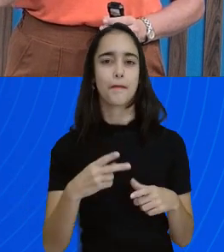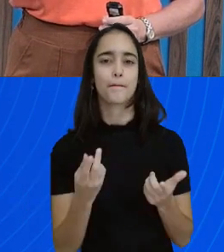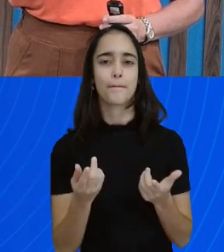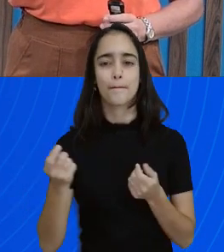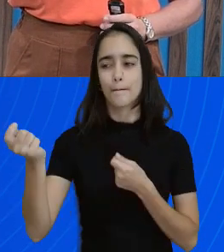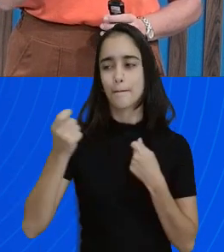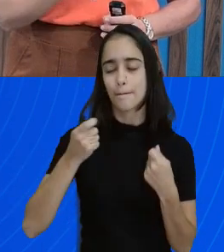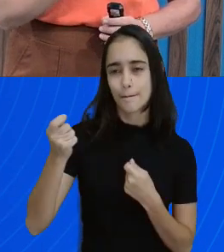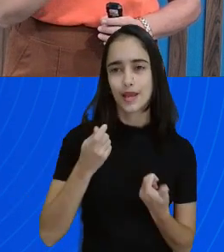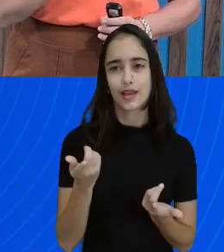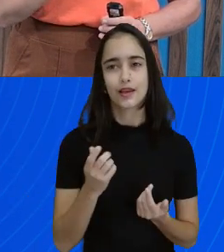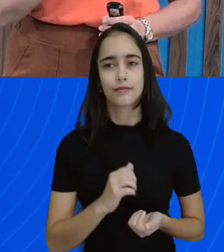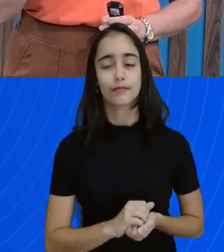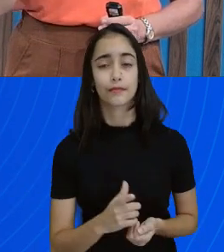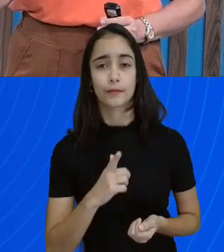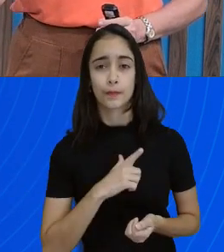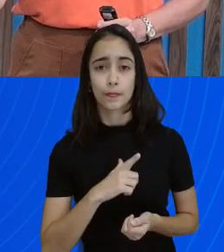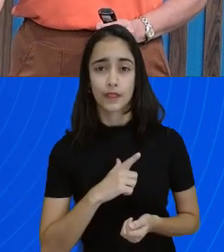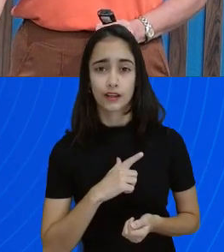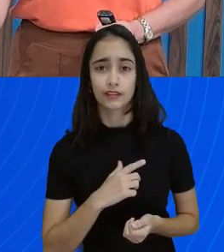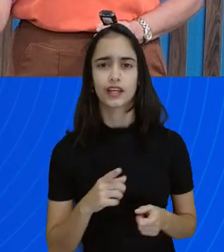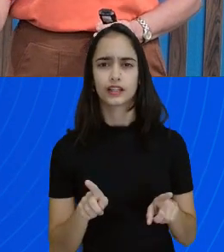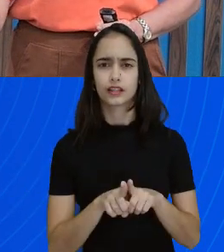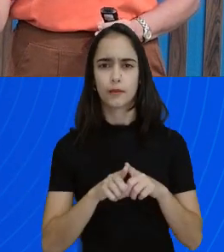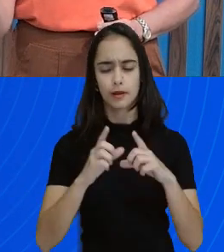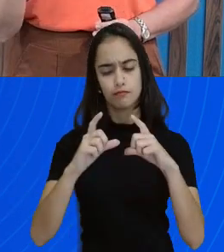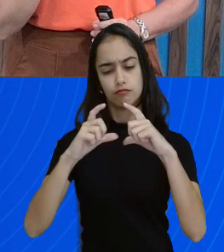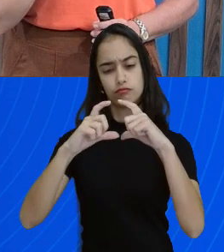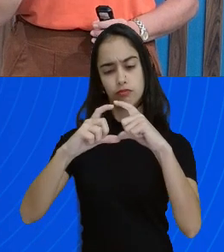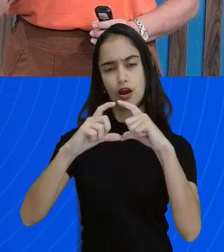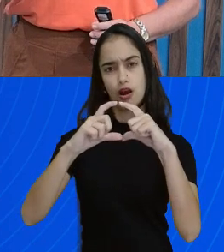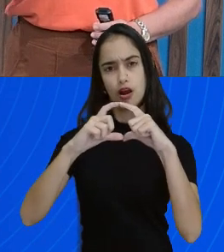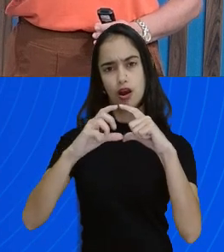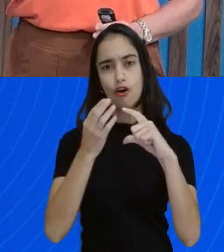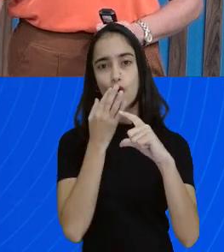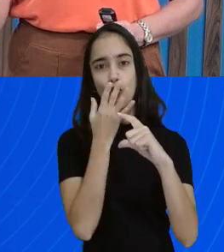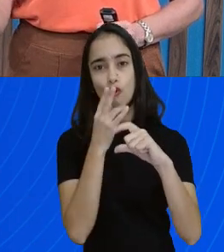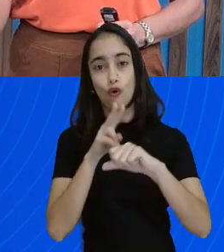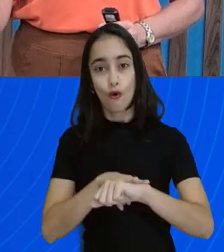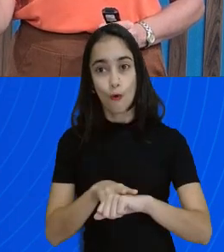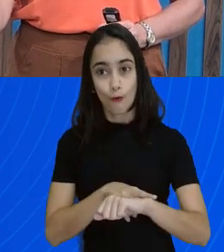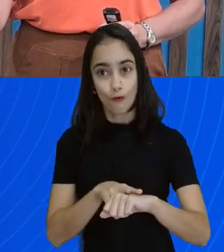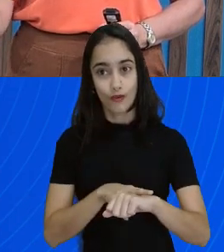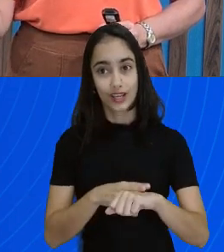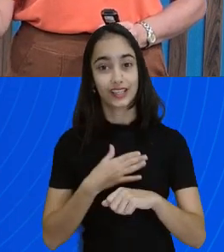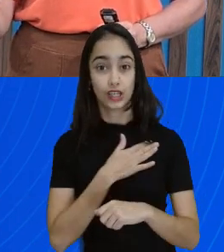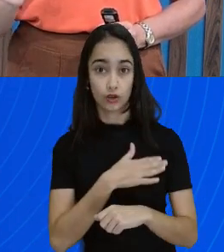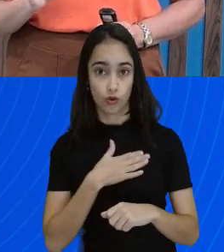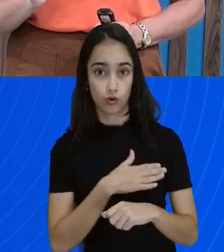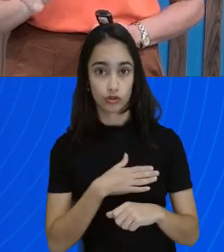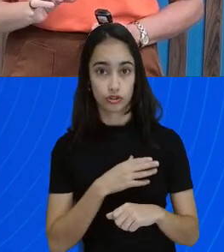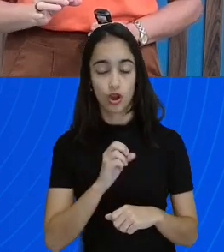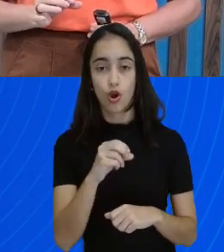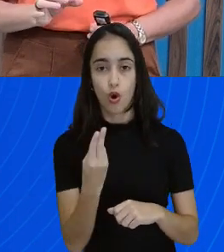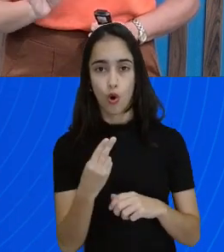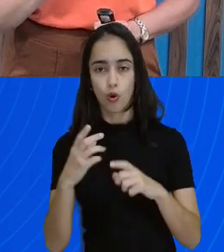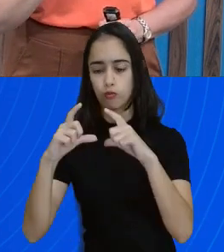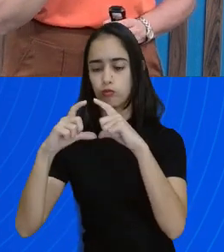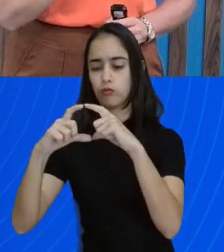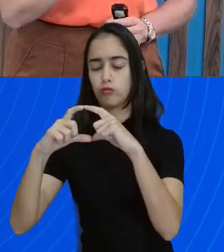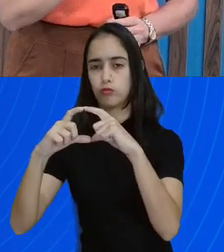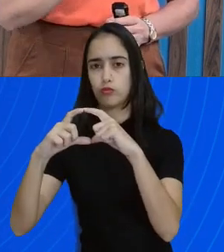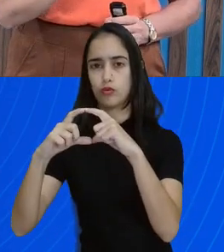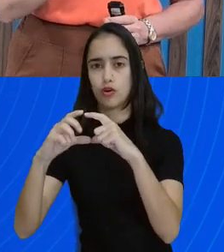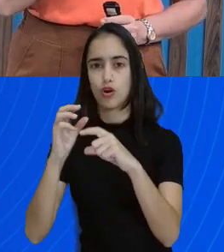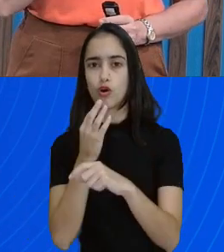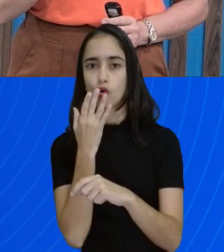verde, que é a preferência dos alunos, e a outra com um xizinho, é o que os alunos não querem ou não gostam, certo?